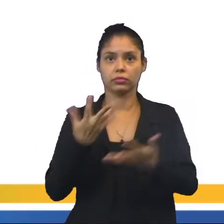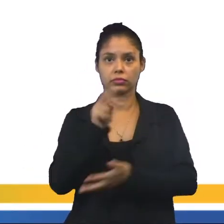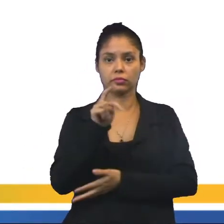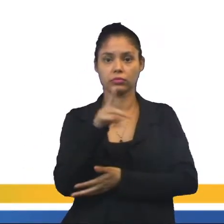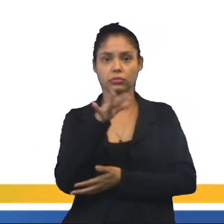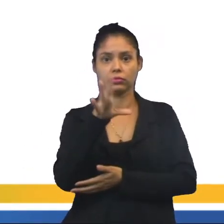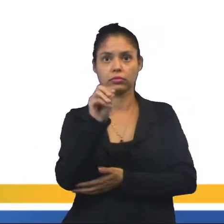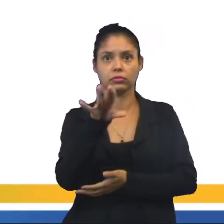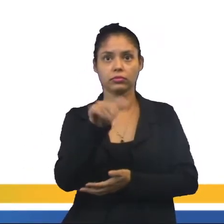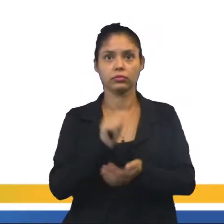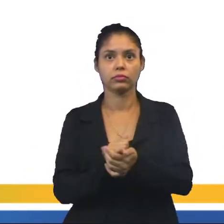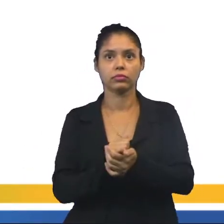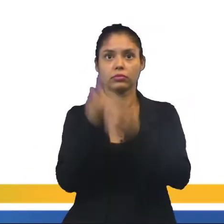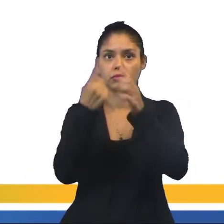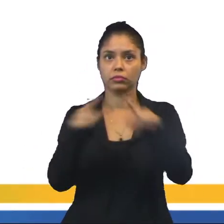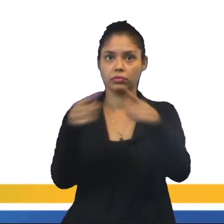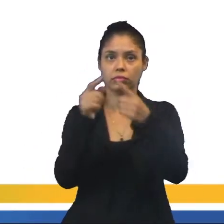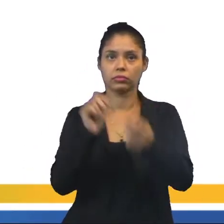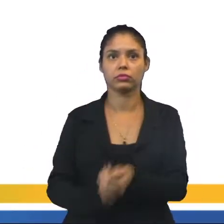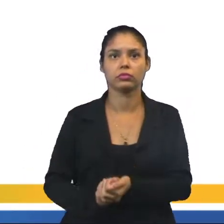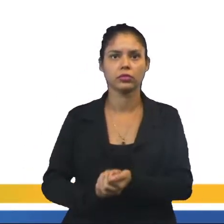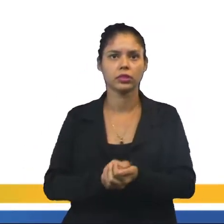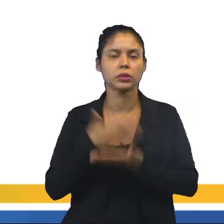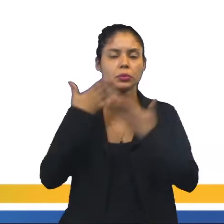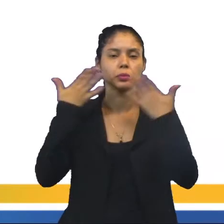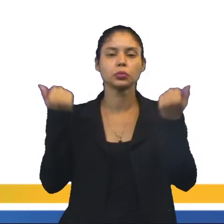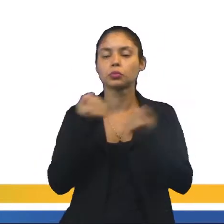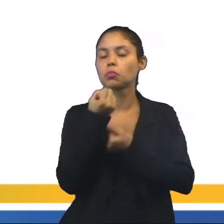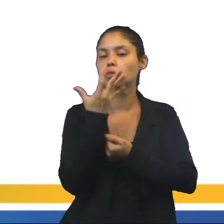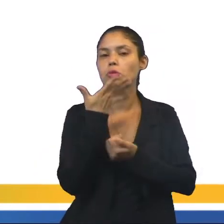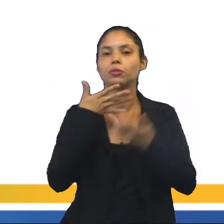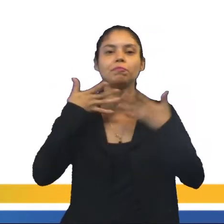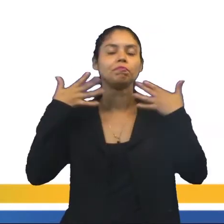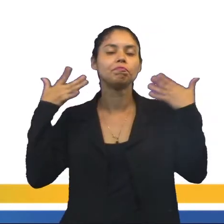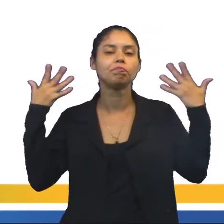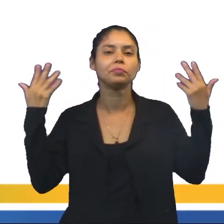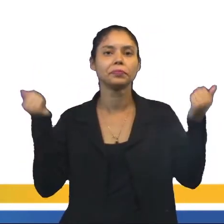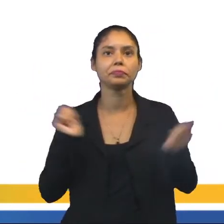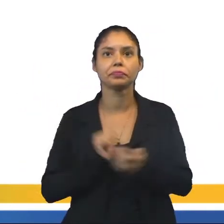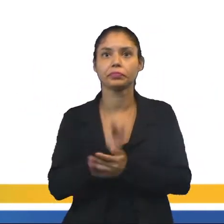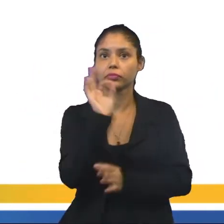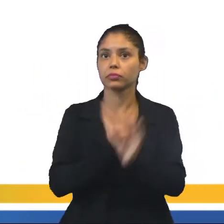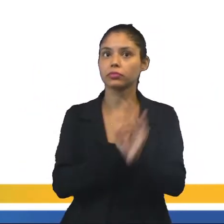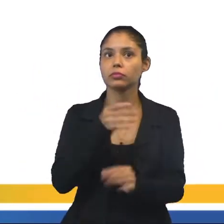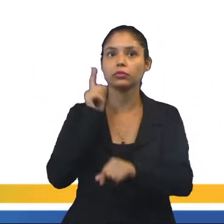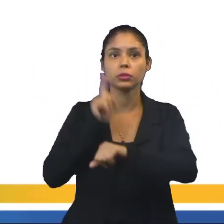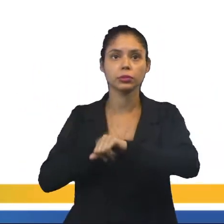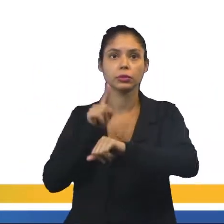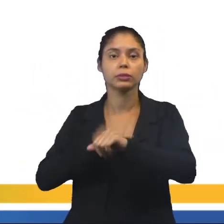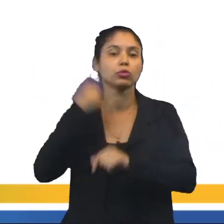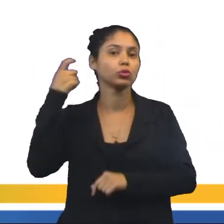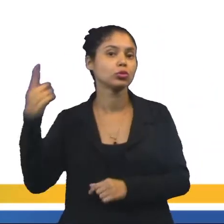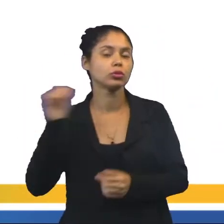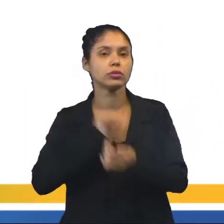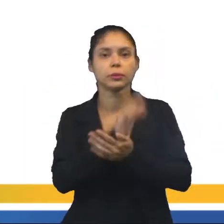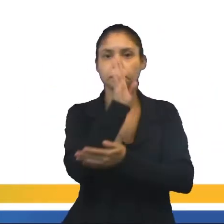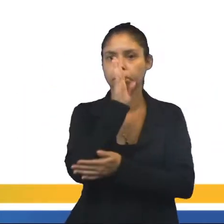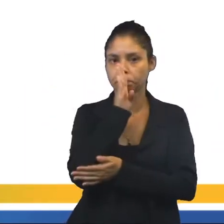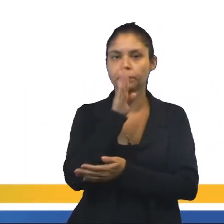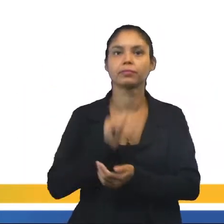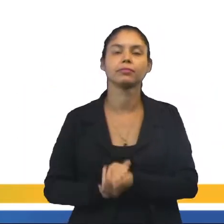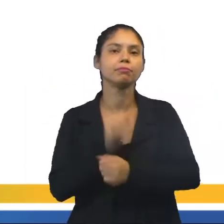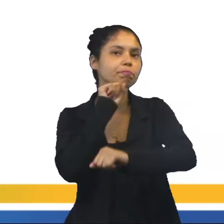de maneira agradável ao ouvido Ou seja é a organização temporal de sons e silêncios